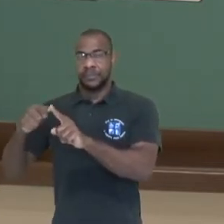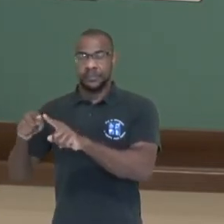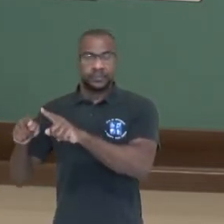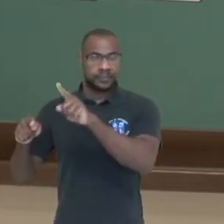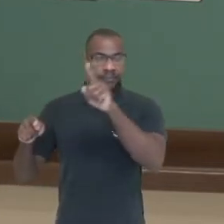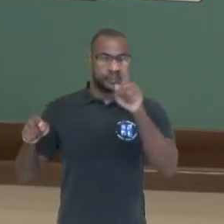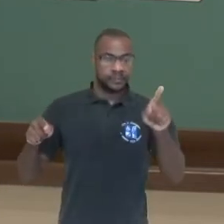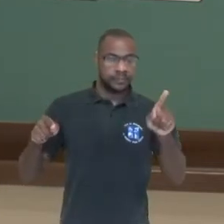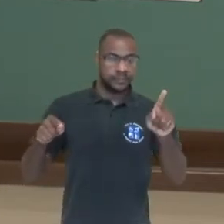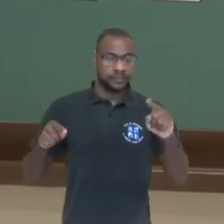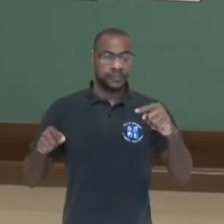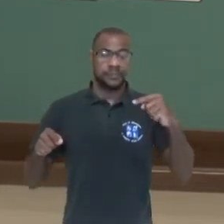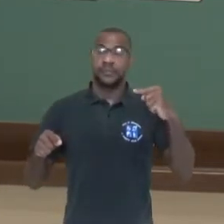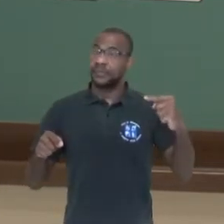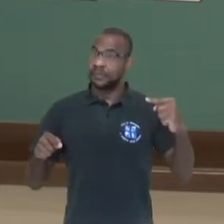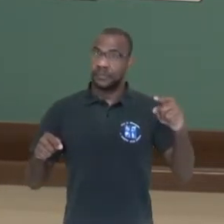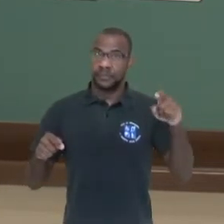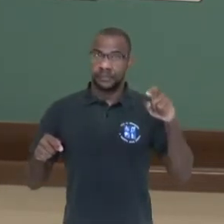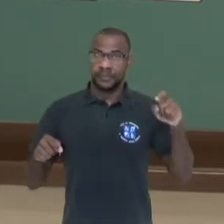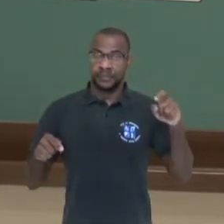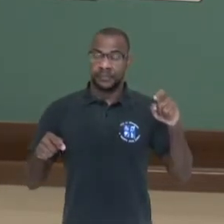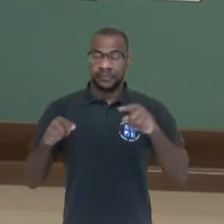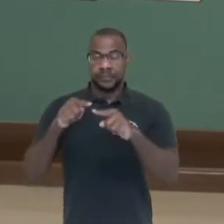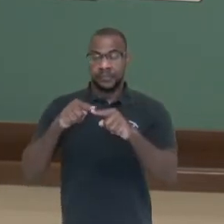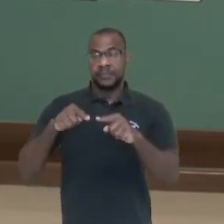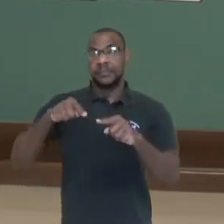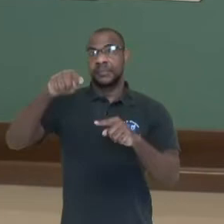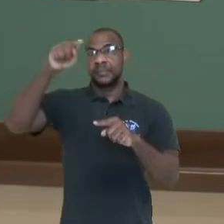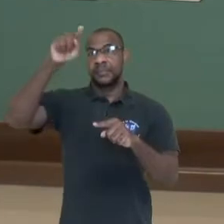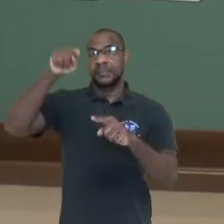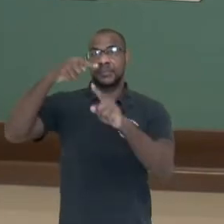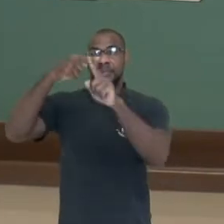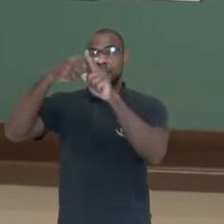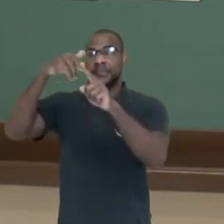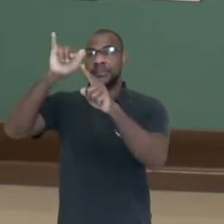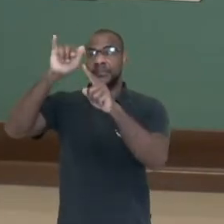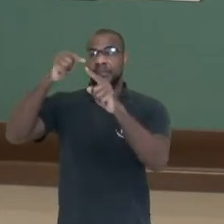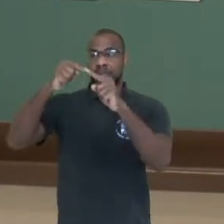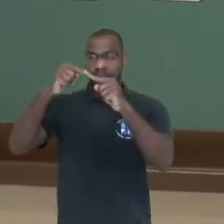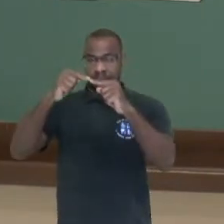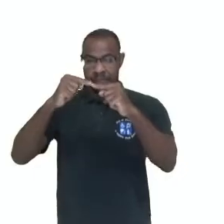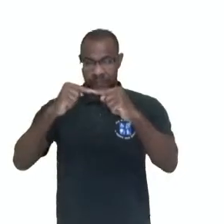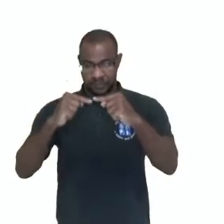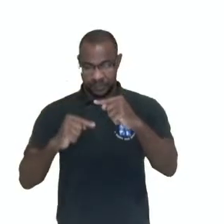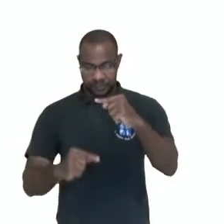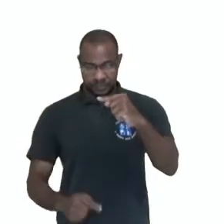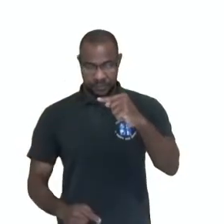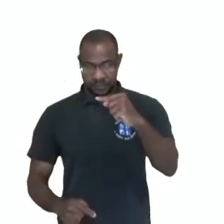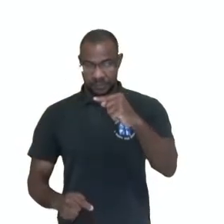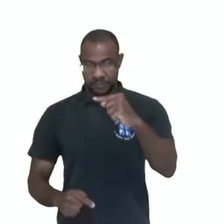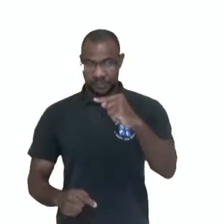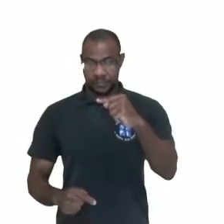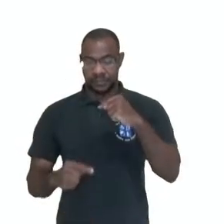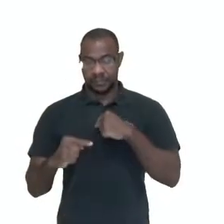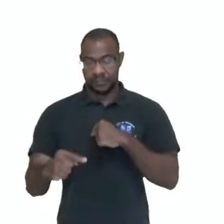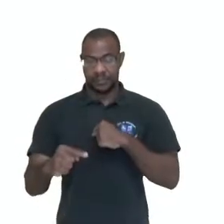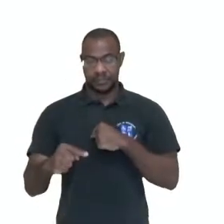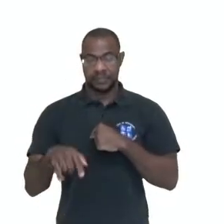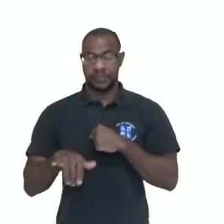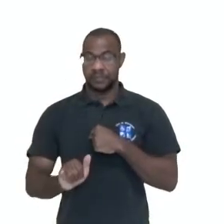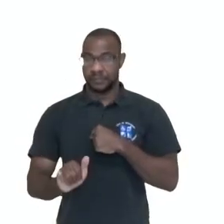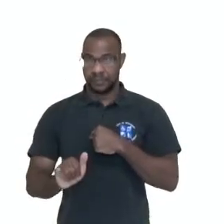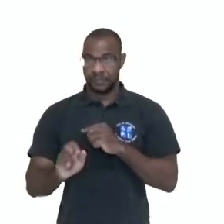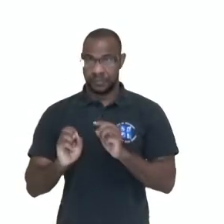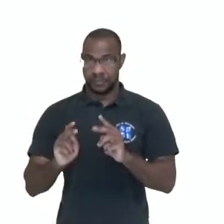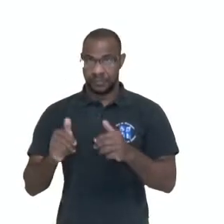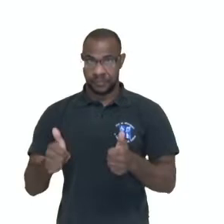esquerda, negativo x. Para cima, positivo y, para baixo, negativo y,